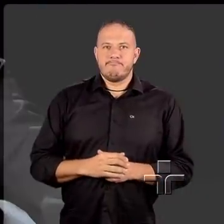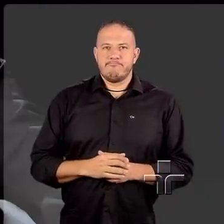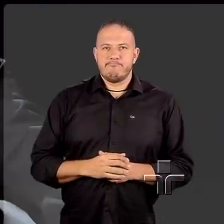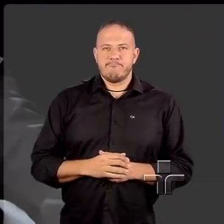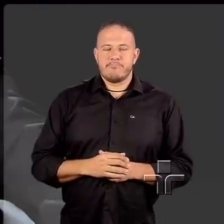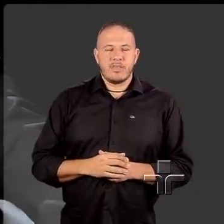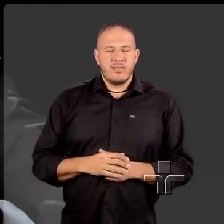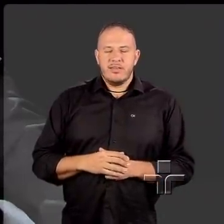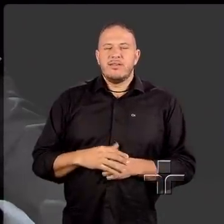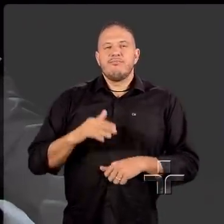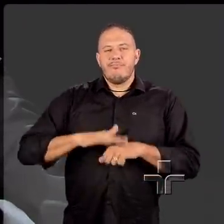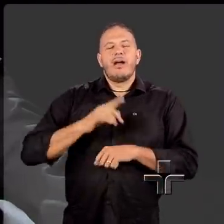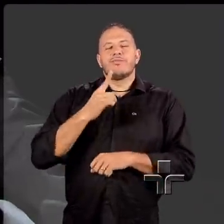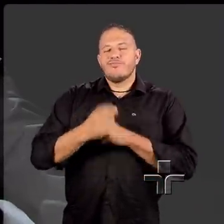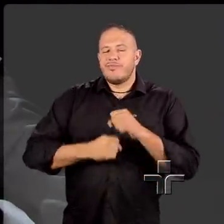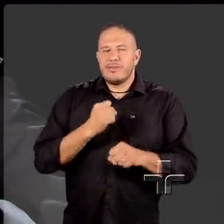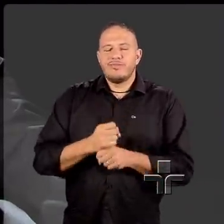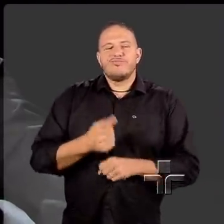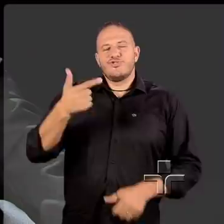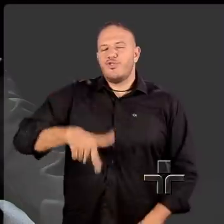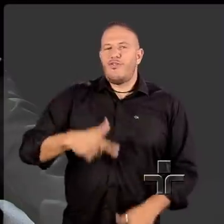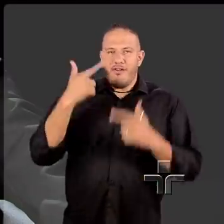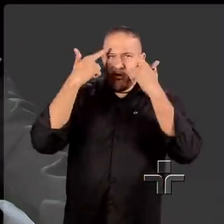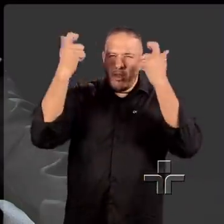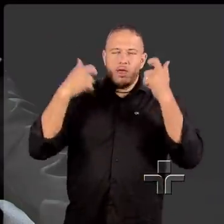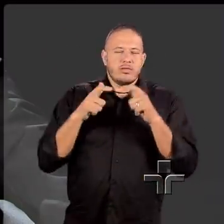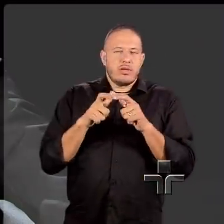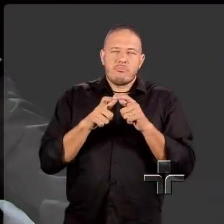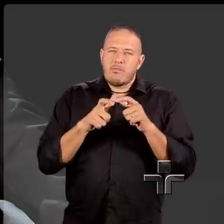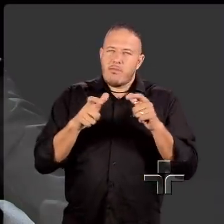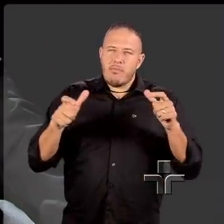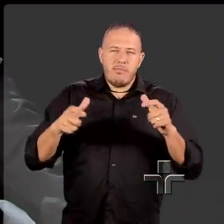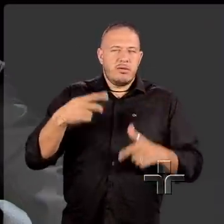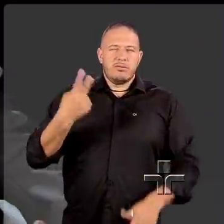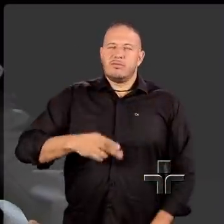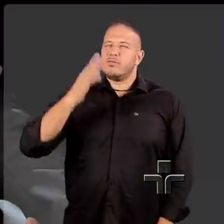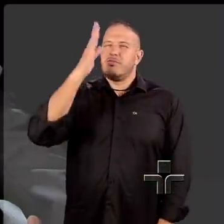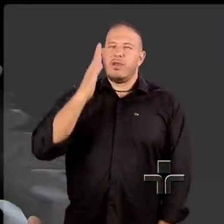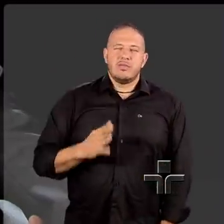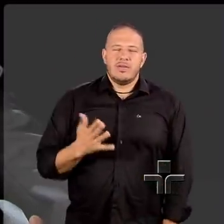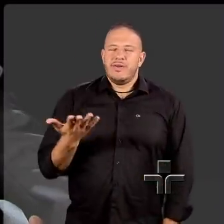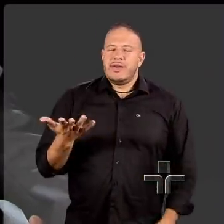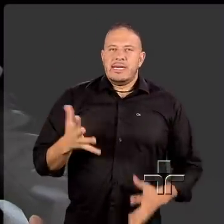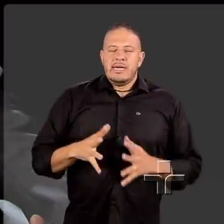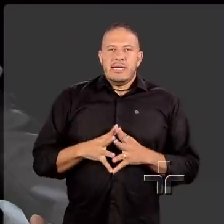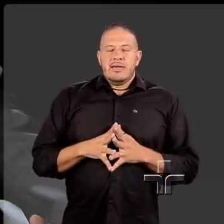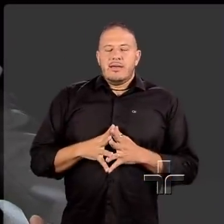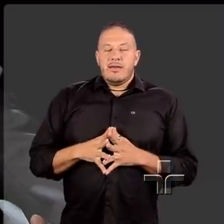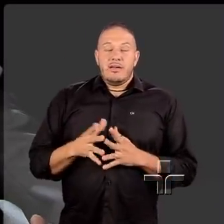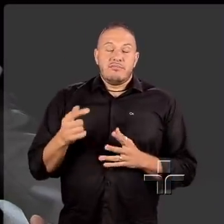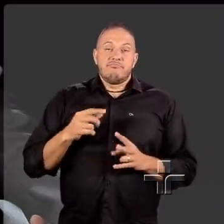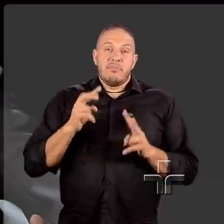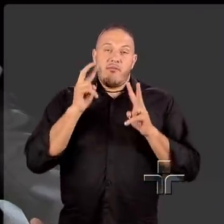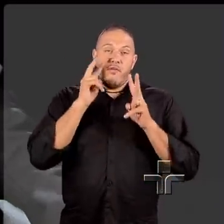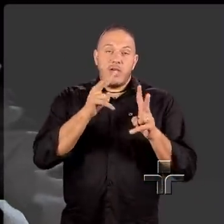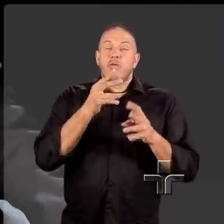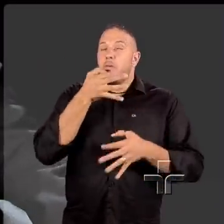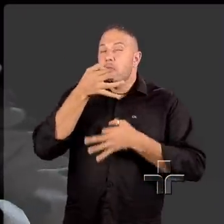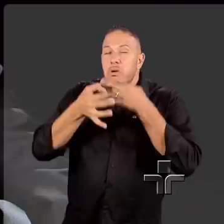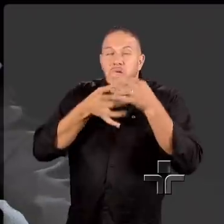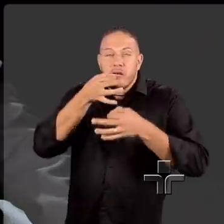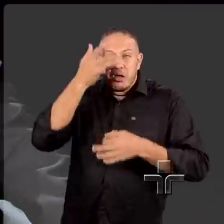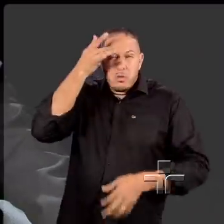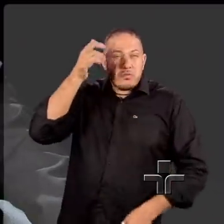Foi mais um ano onde a violência cresce em nosso país e praticamente a expectativa da opinião pública,